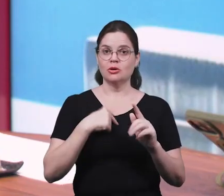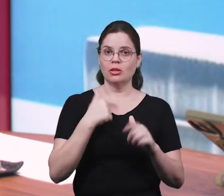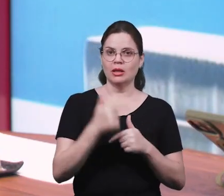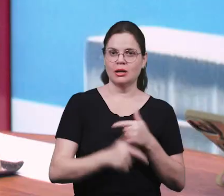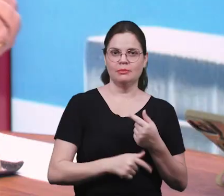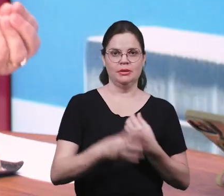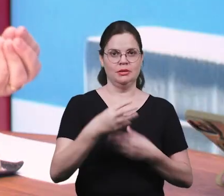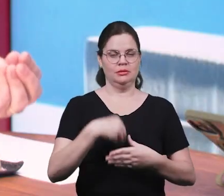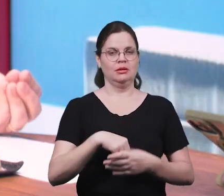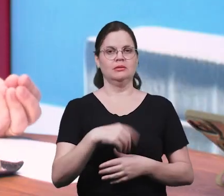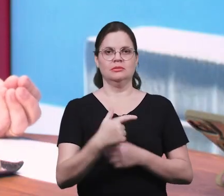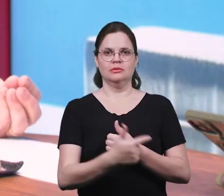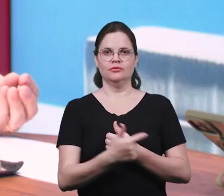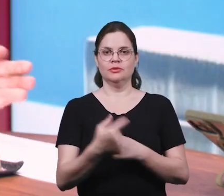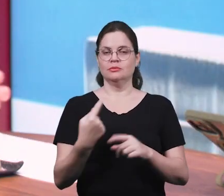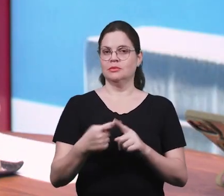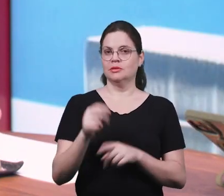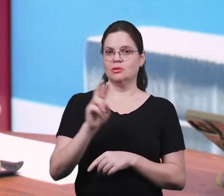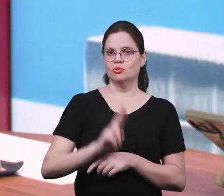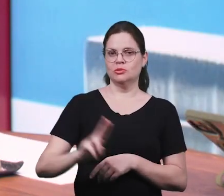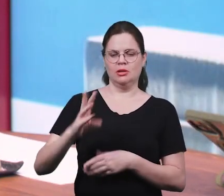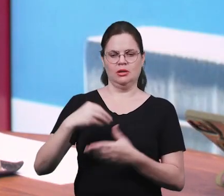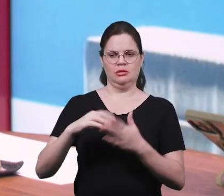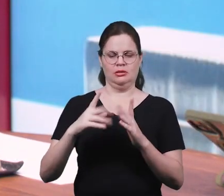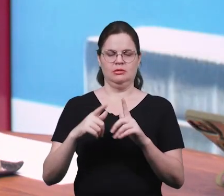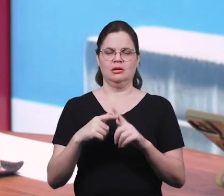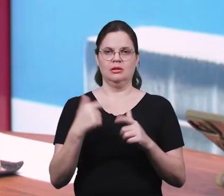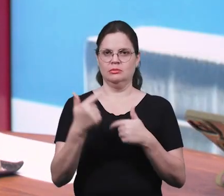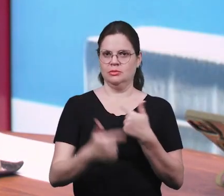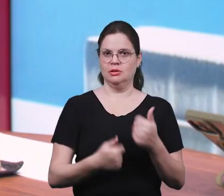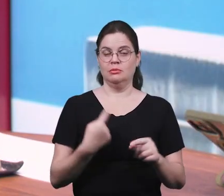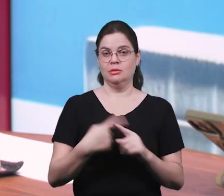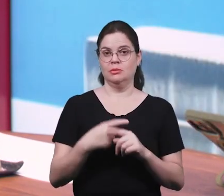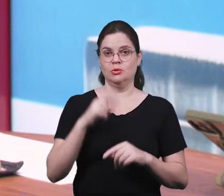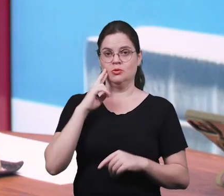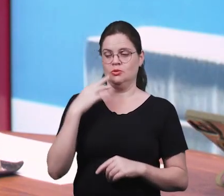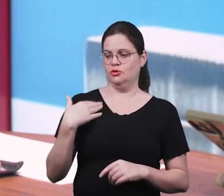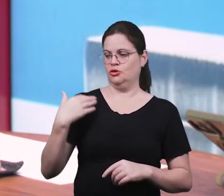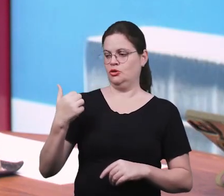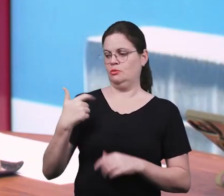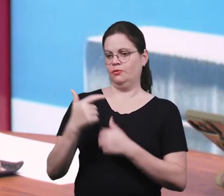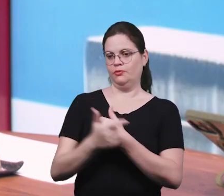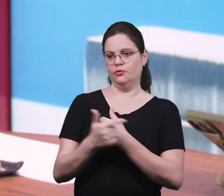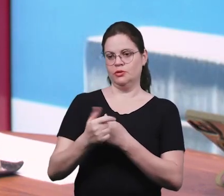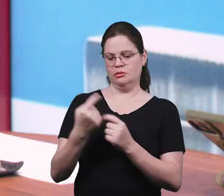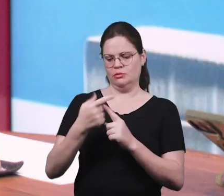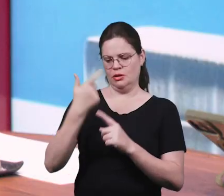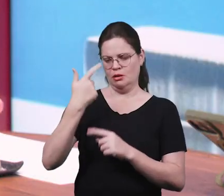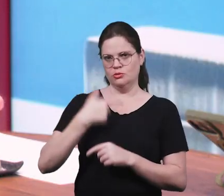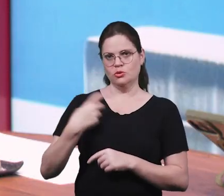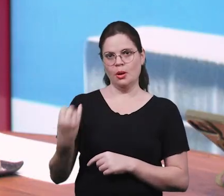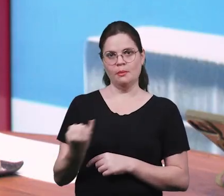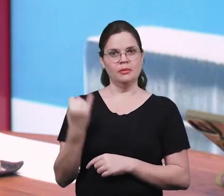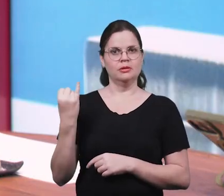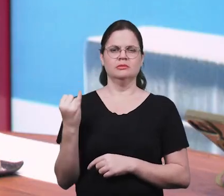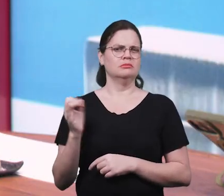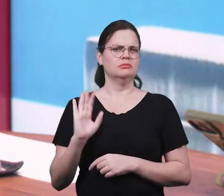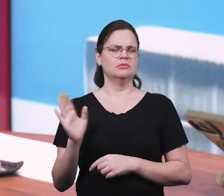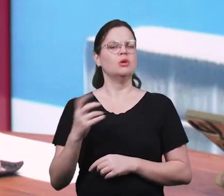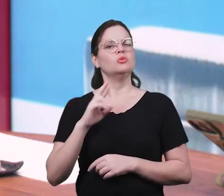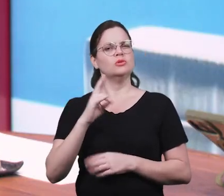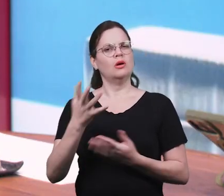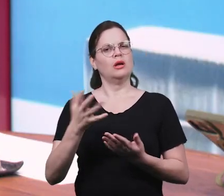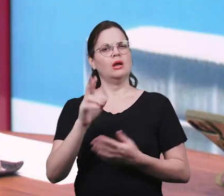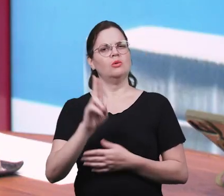é a instrumentalidade. Porque quando o Senhor nos chama para uma função, não é porque somos importantes. O Senhor quer nos usar, mas a